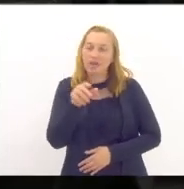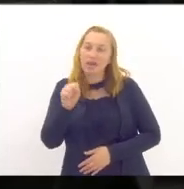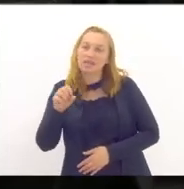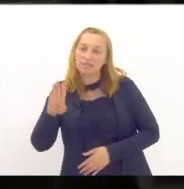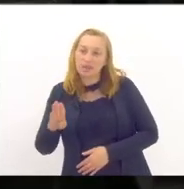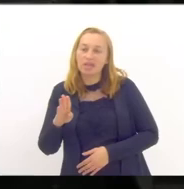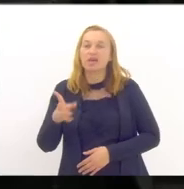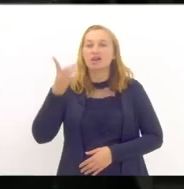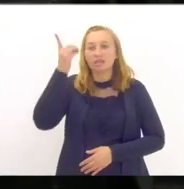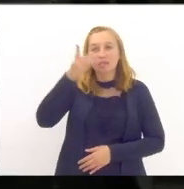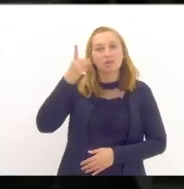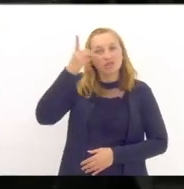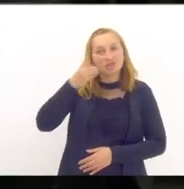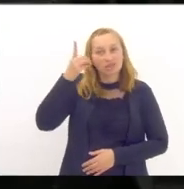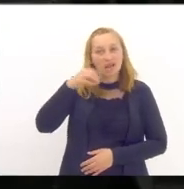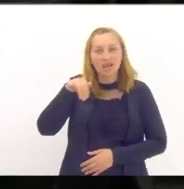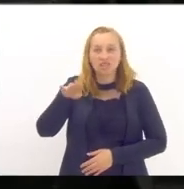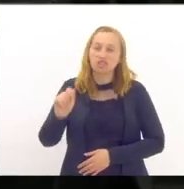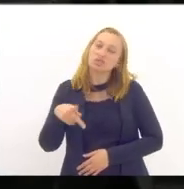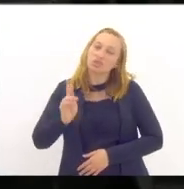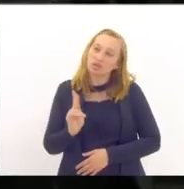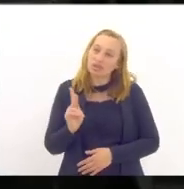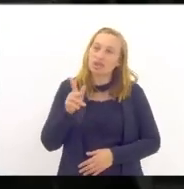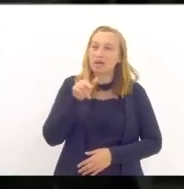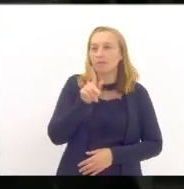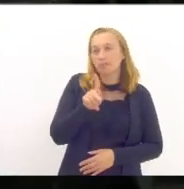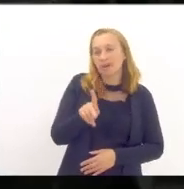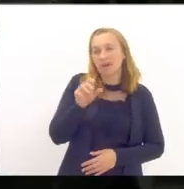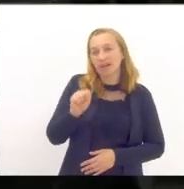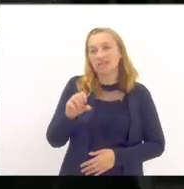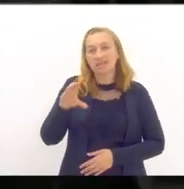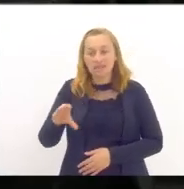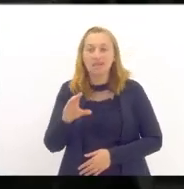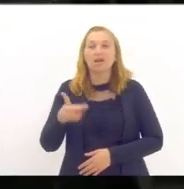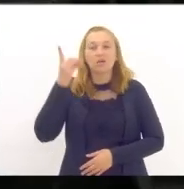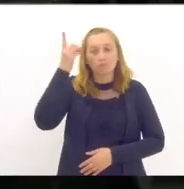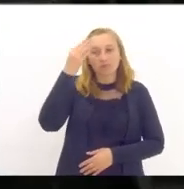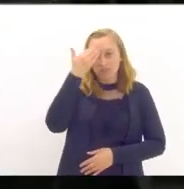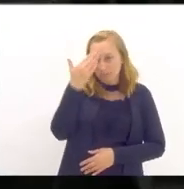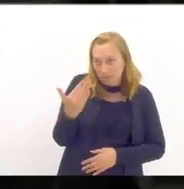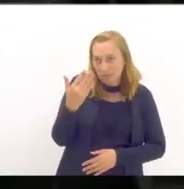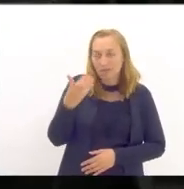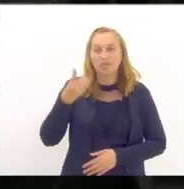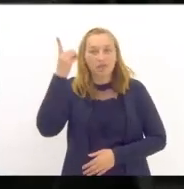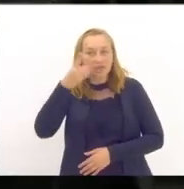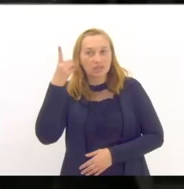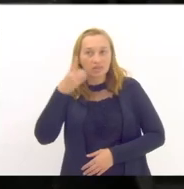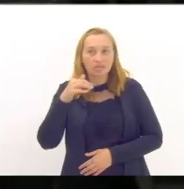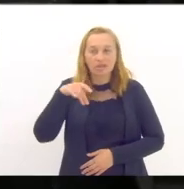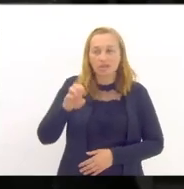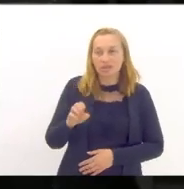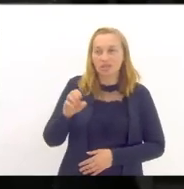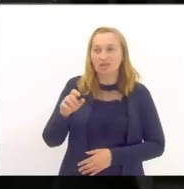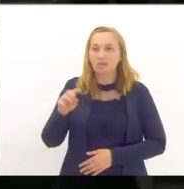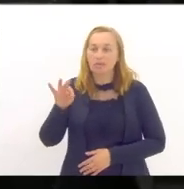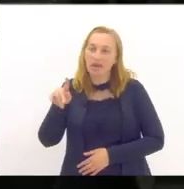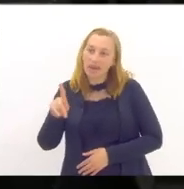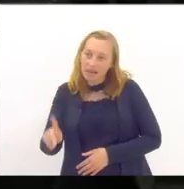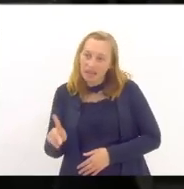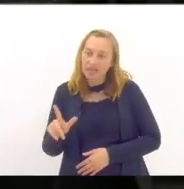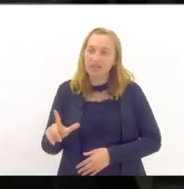muito obrigado. Deputado Alexandre Knoploch, do PSC, muito obrigado. Deputado Charles Batista, do PL, muito